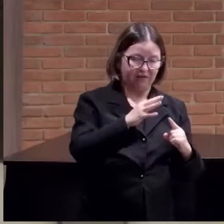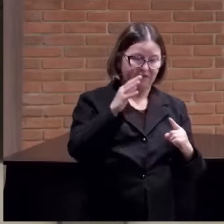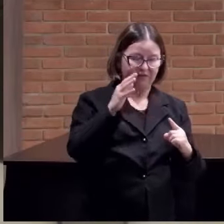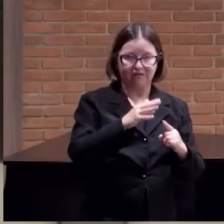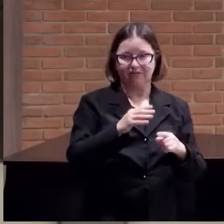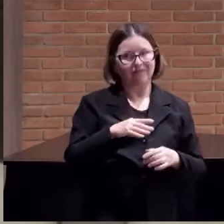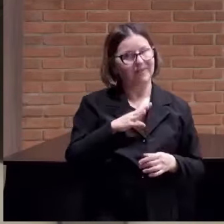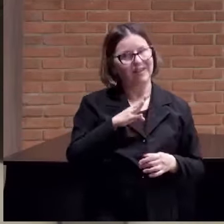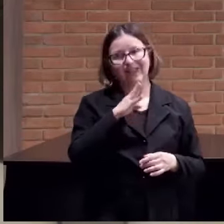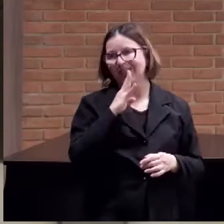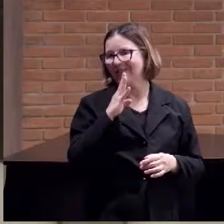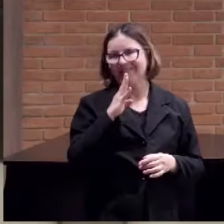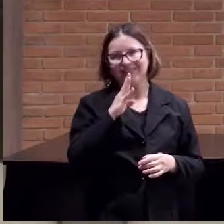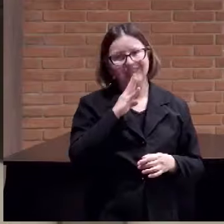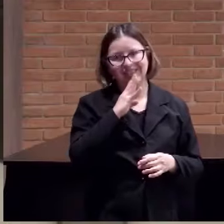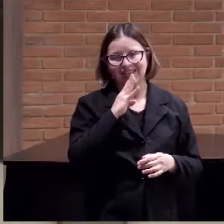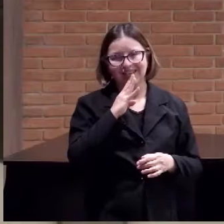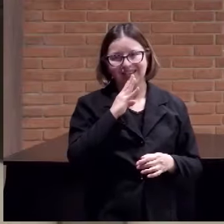desconhecem.